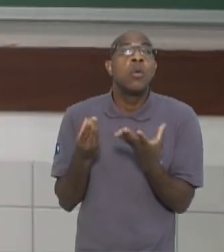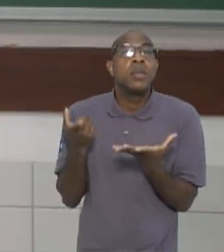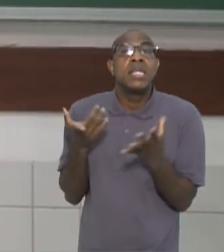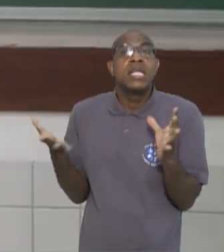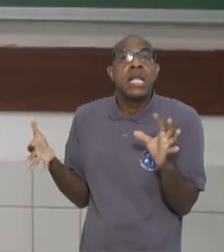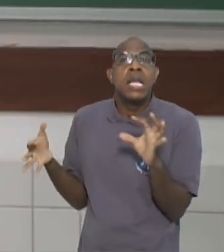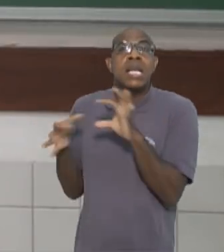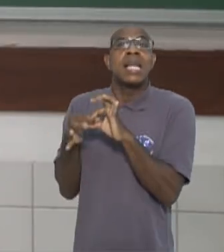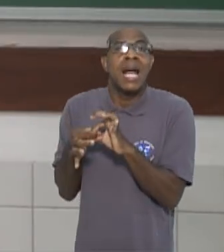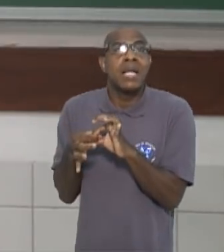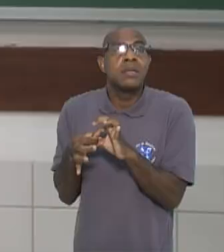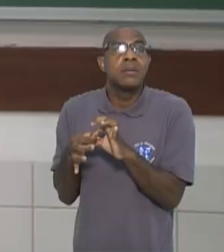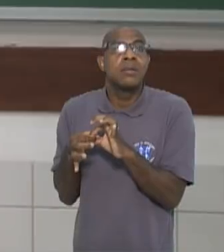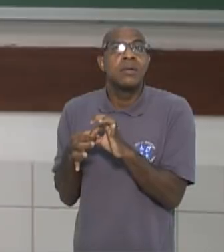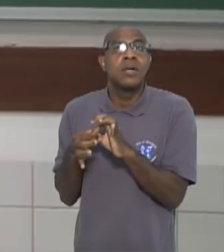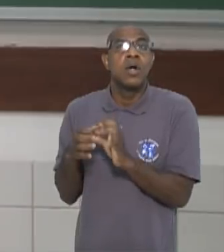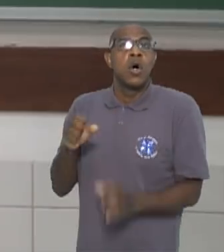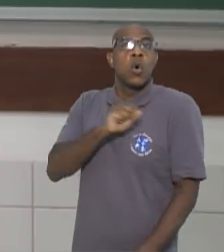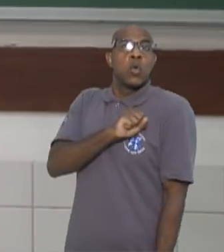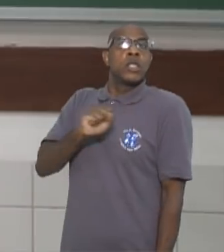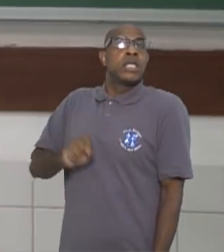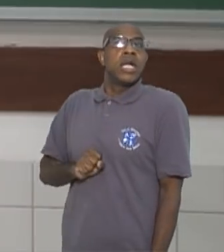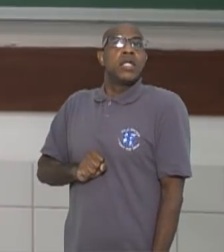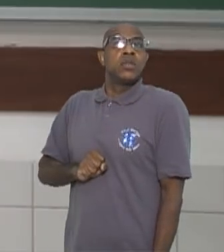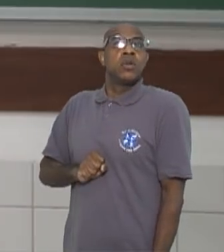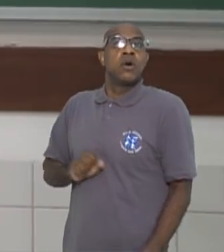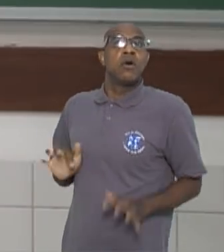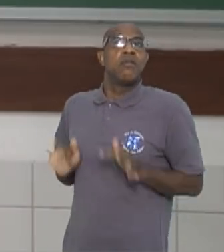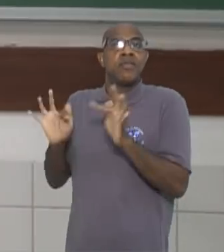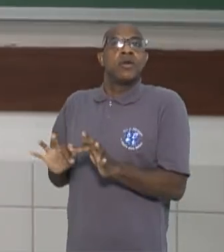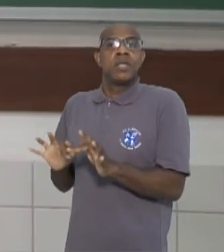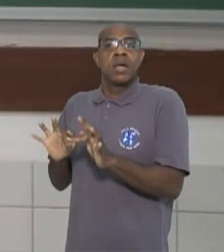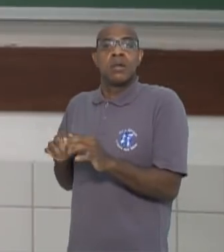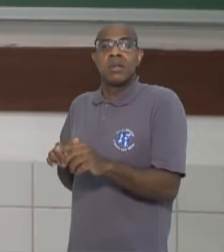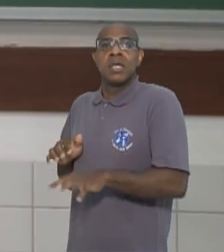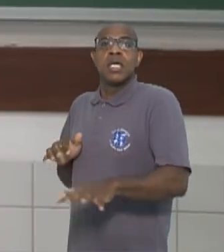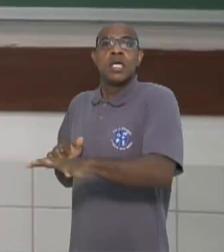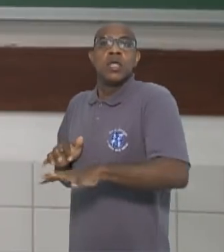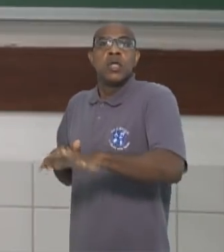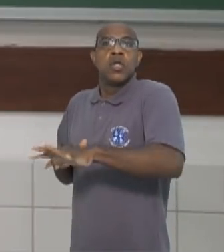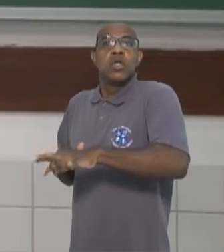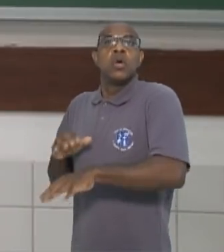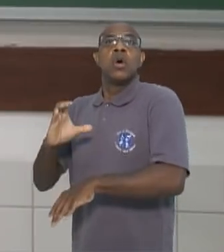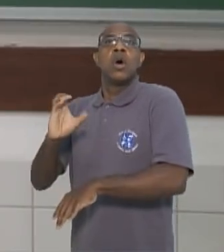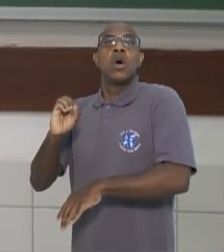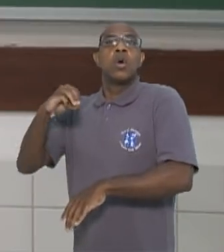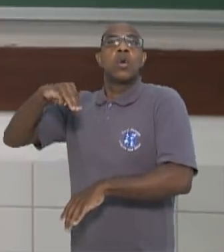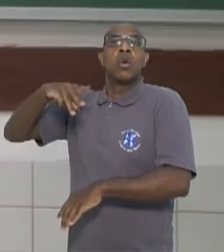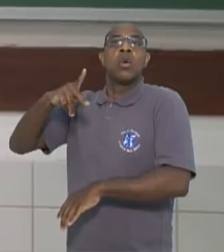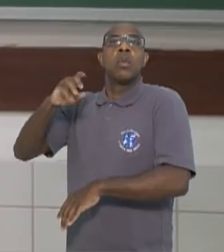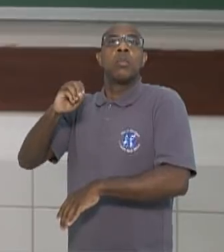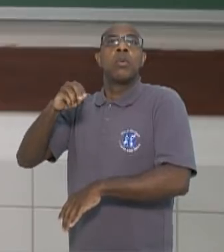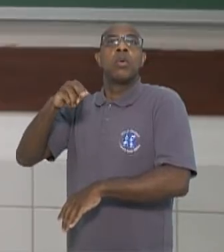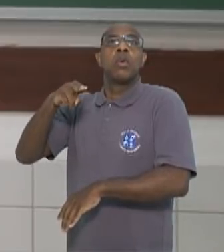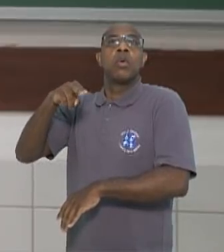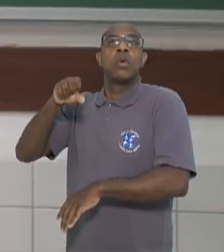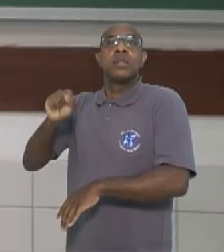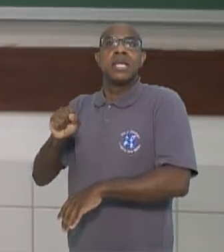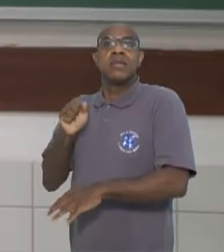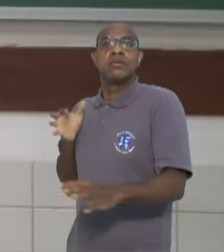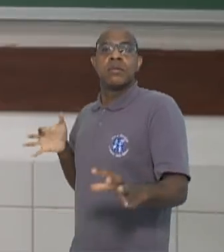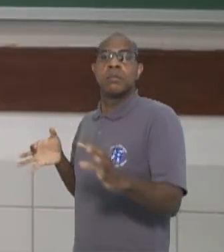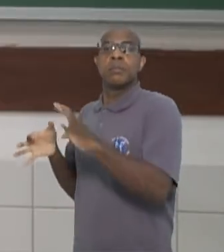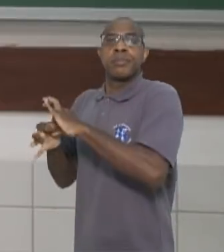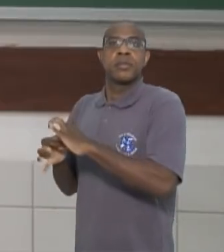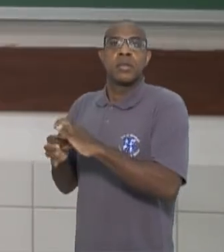laço estabelecido entre o senhor feudal e o camponês era forte. O camponês não podia abandonar a terra nem na morte do seu senhor.